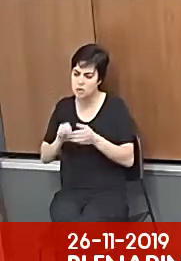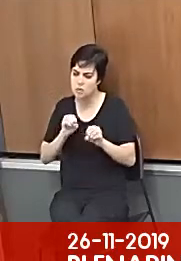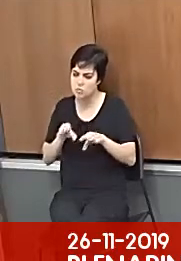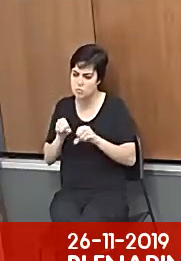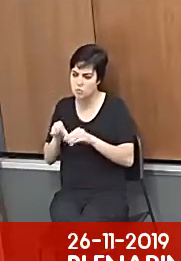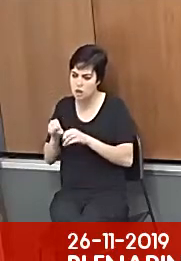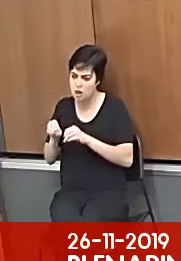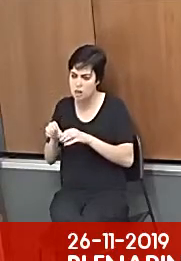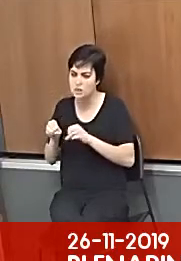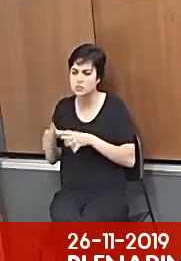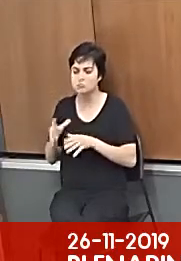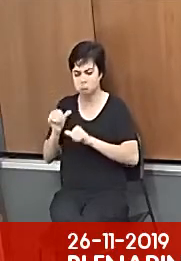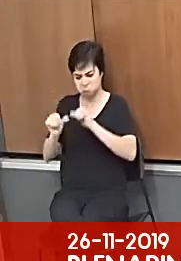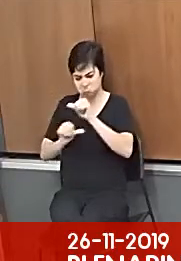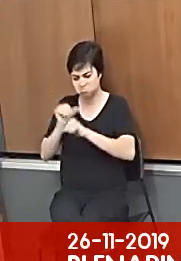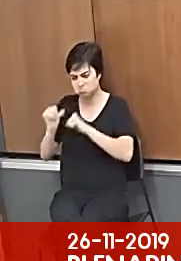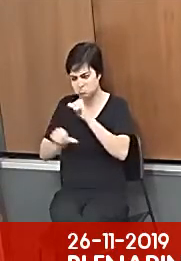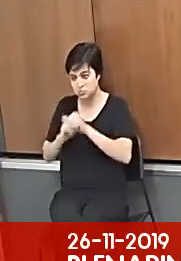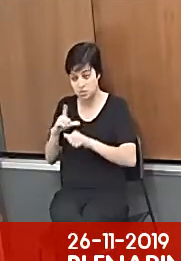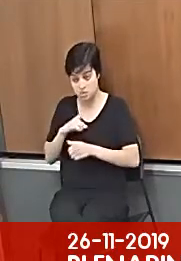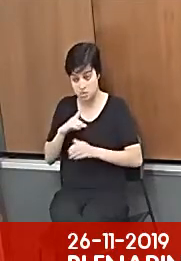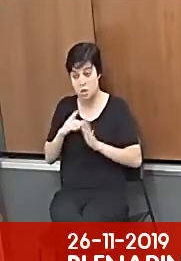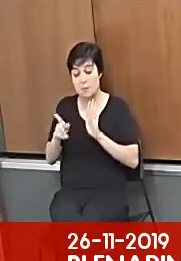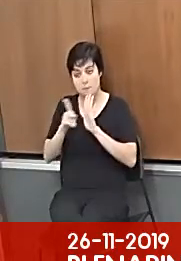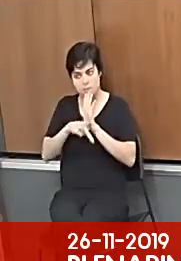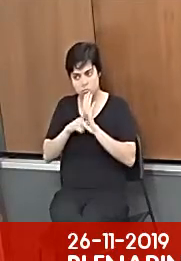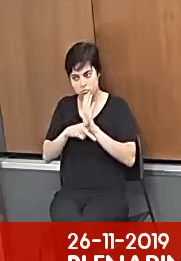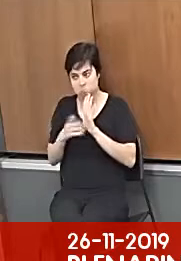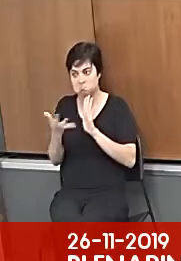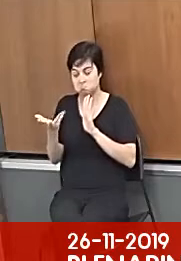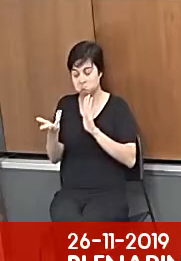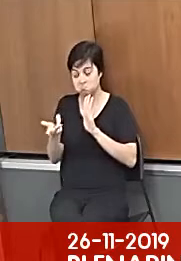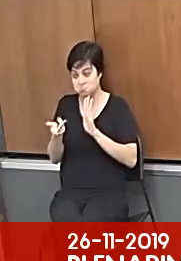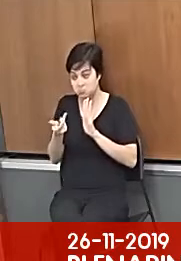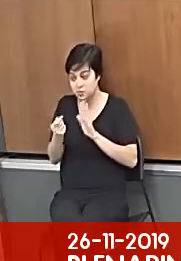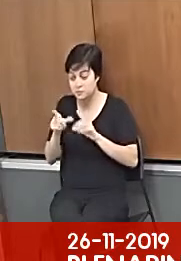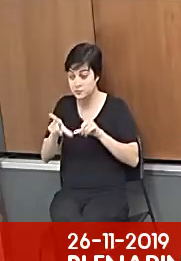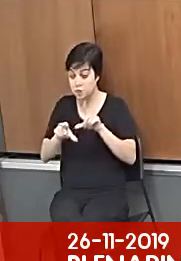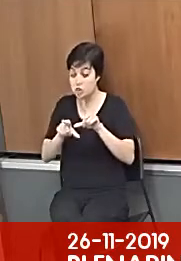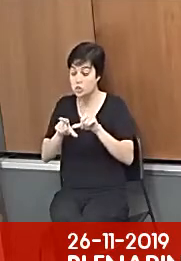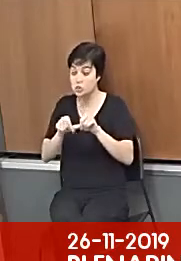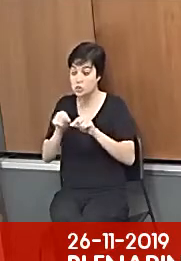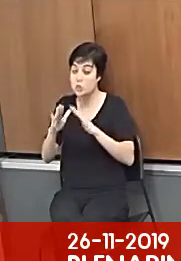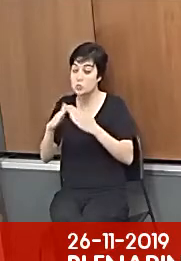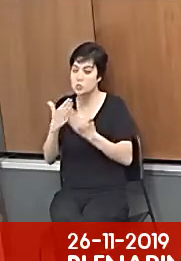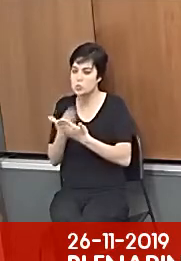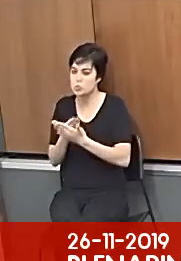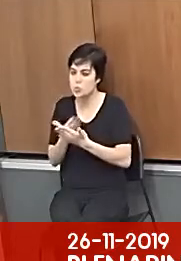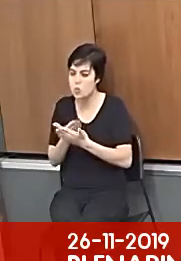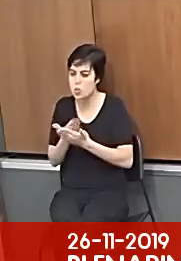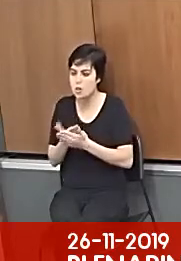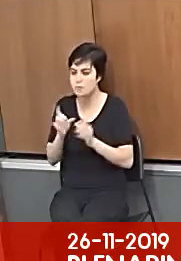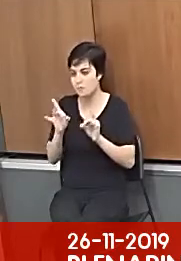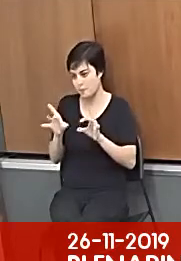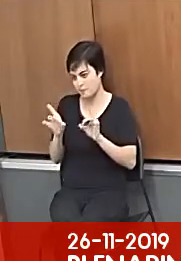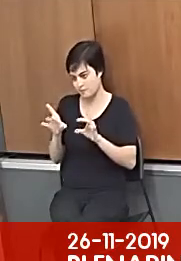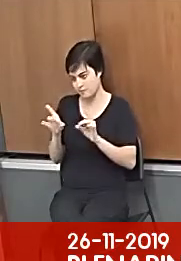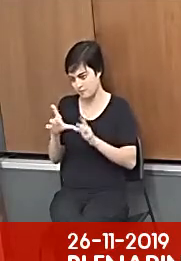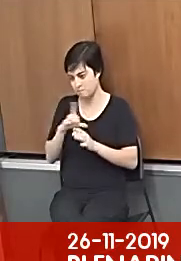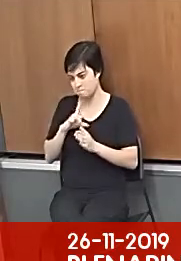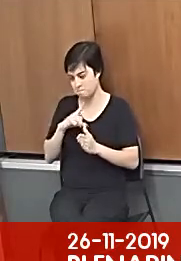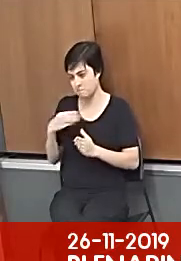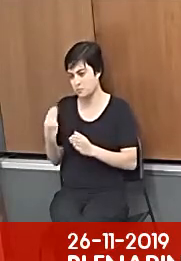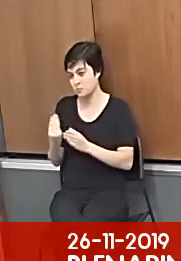A Secretaria de Educação está com um projeto inovador de escolas especiais, de escolas inclusivas, e